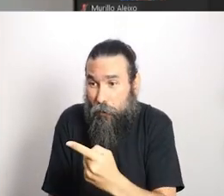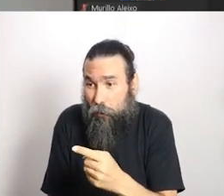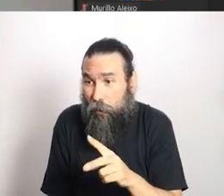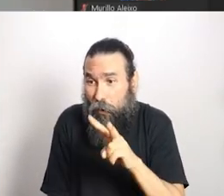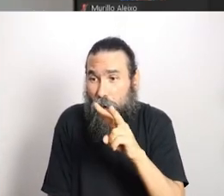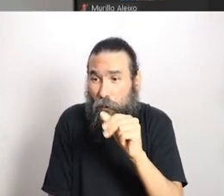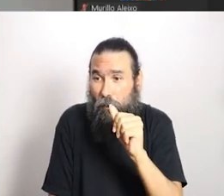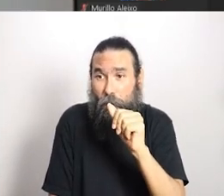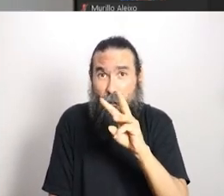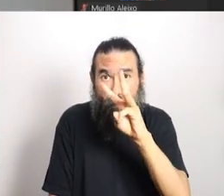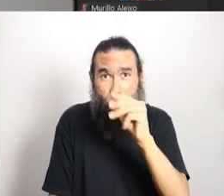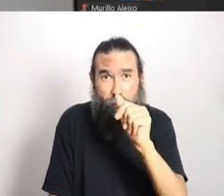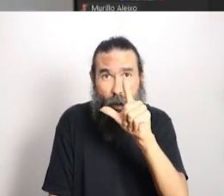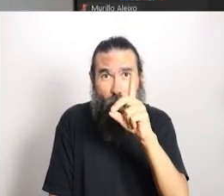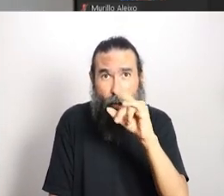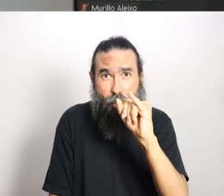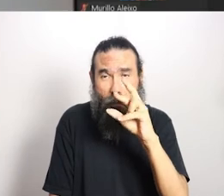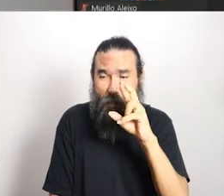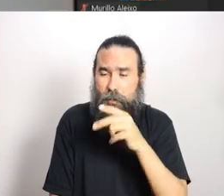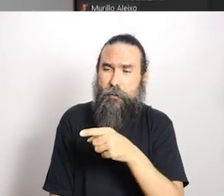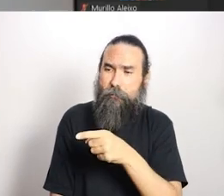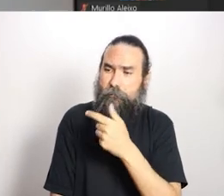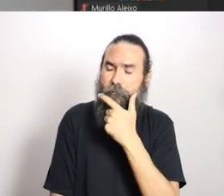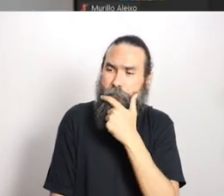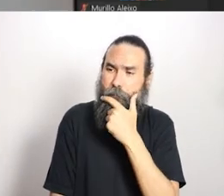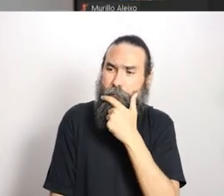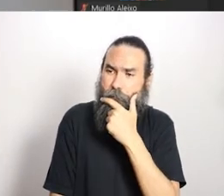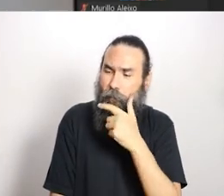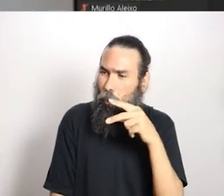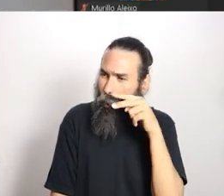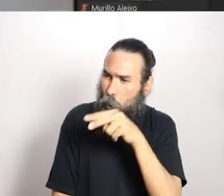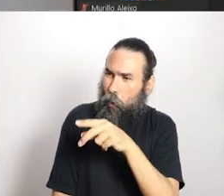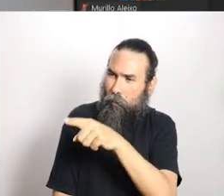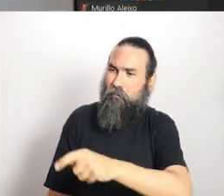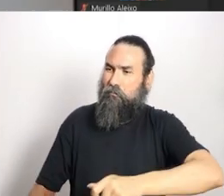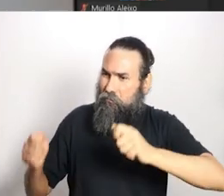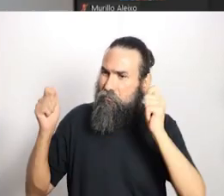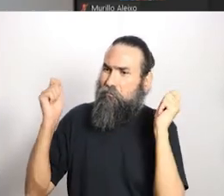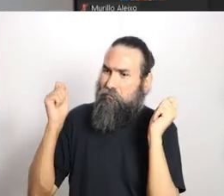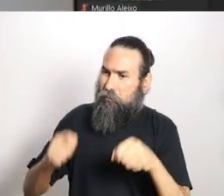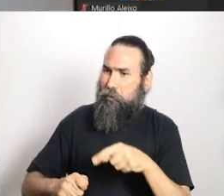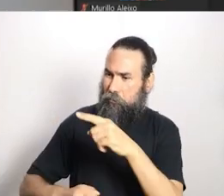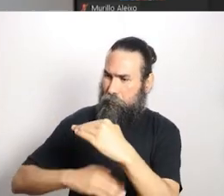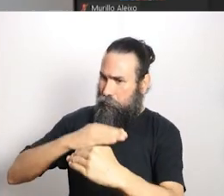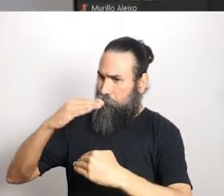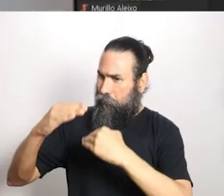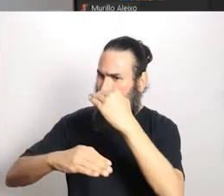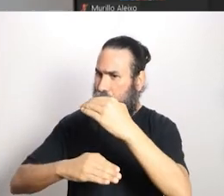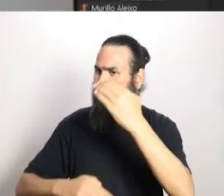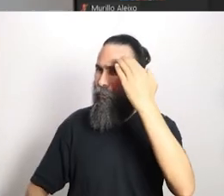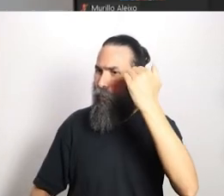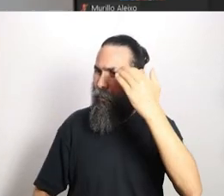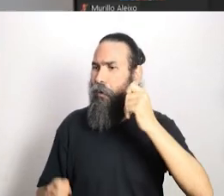né, os canhãozinhos nascendo, e ele enxergando ali uma potência. Bully,